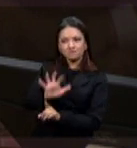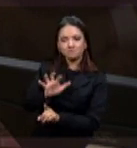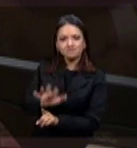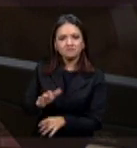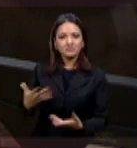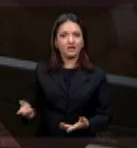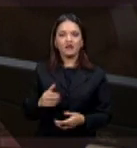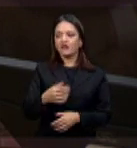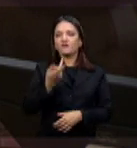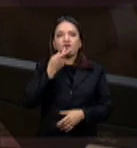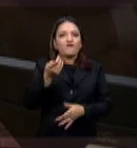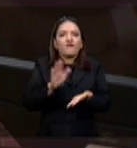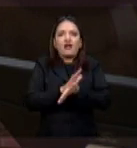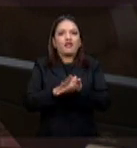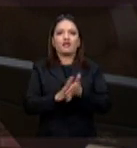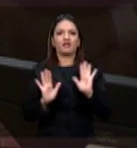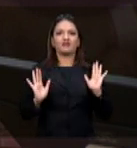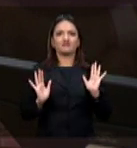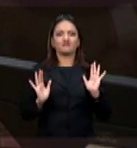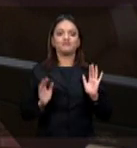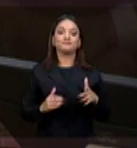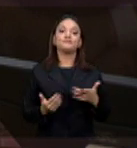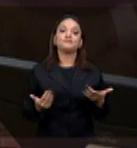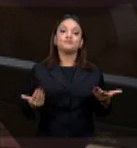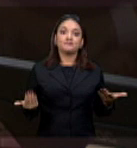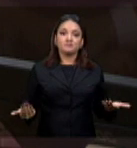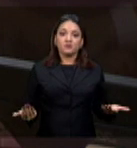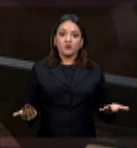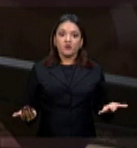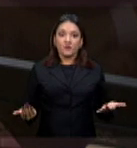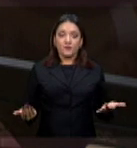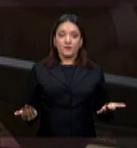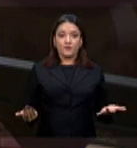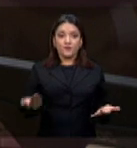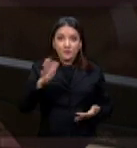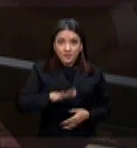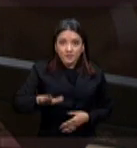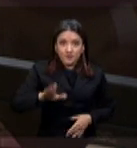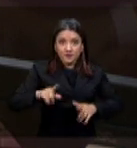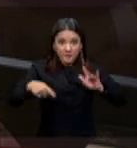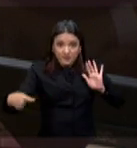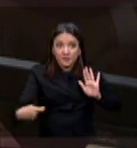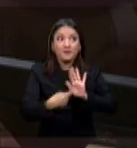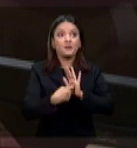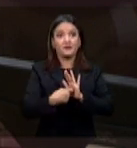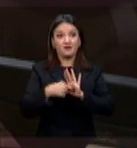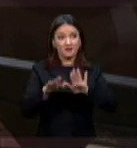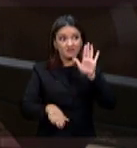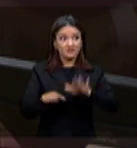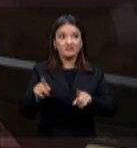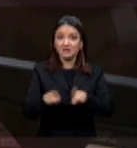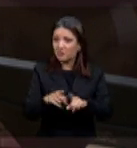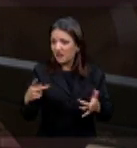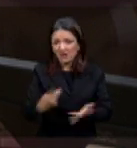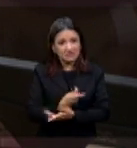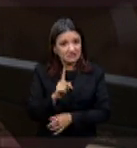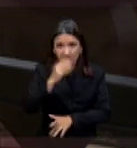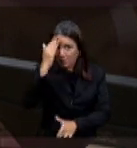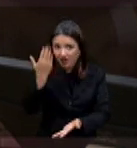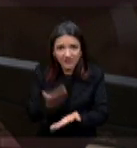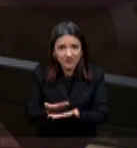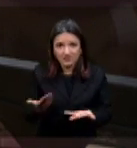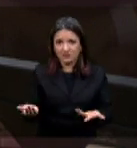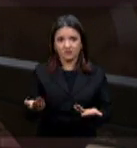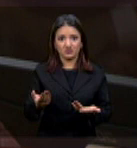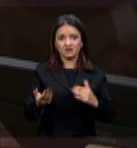aquela história adiante, não vai denunciá-lo. E, aliás, quando uma criança denuncia, muitas vezes ela também é recebida com descrédito. E eu